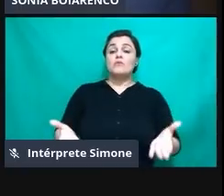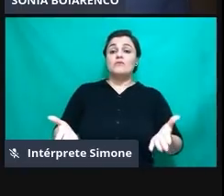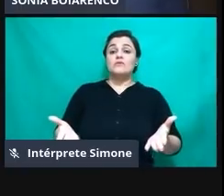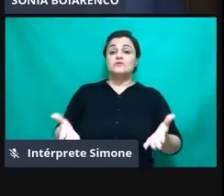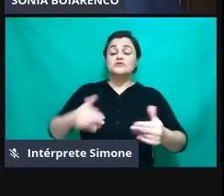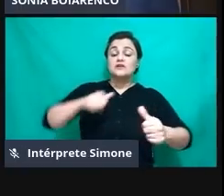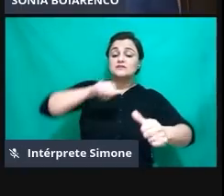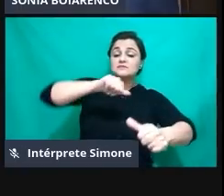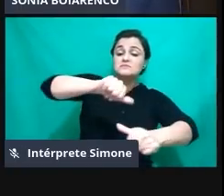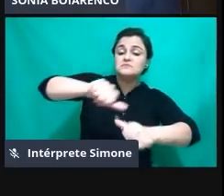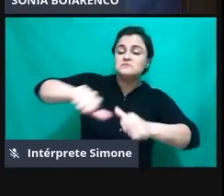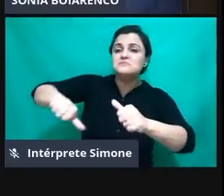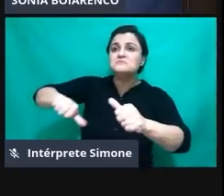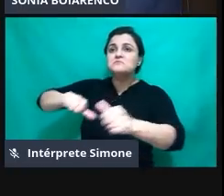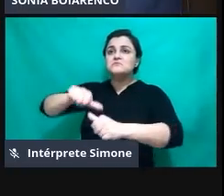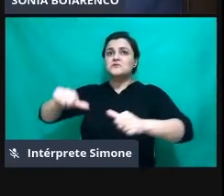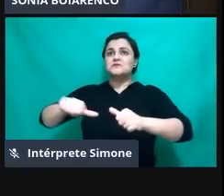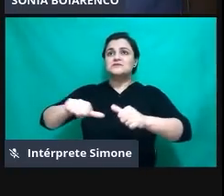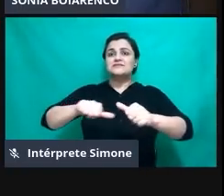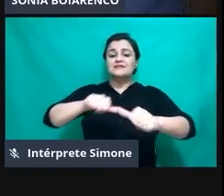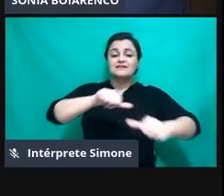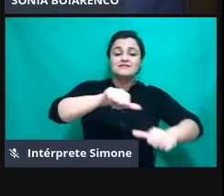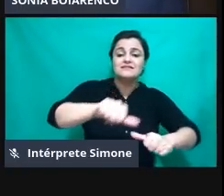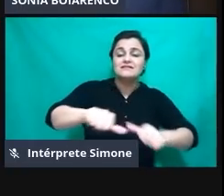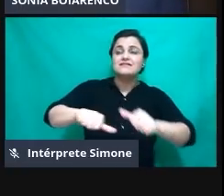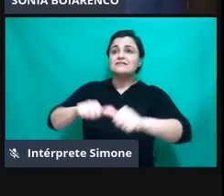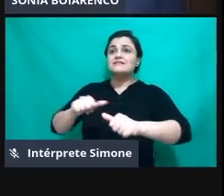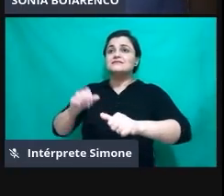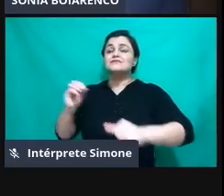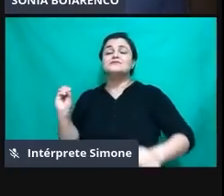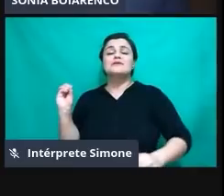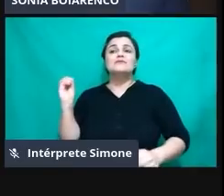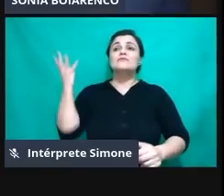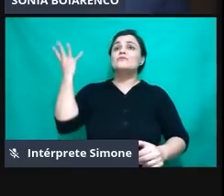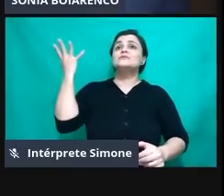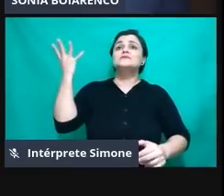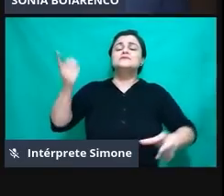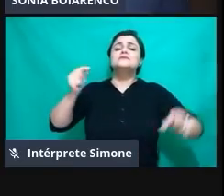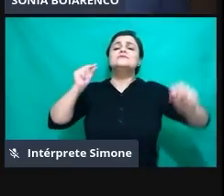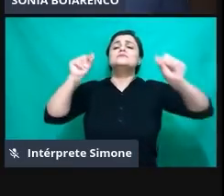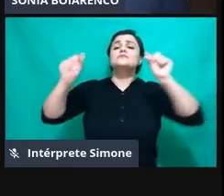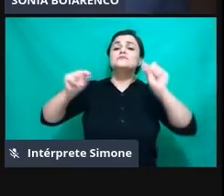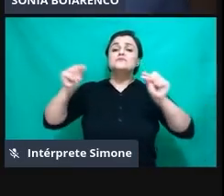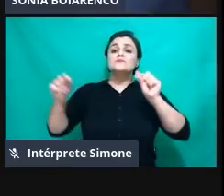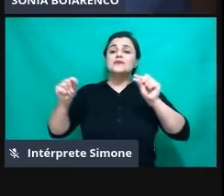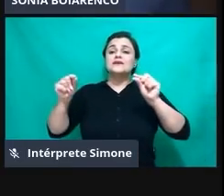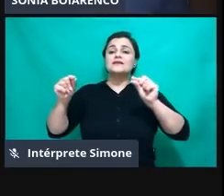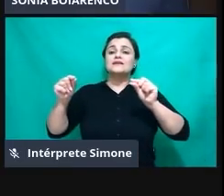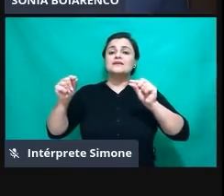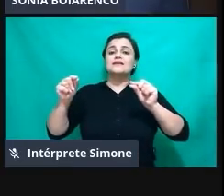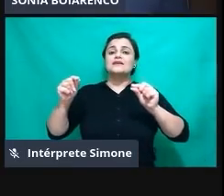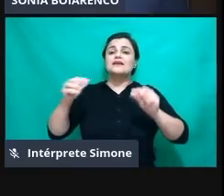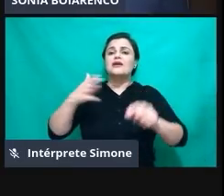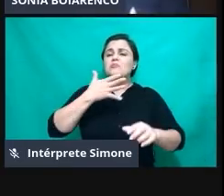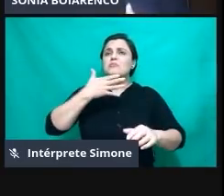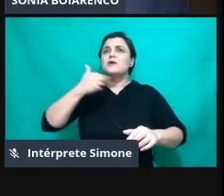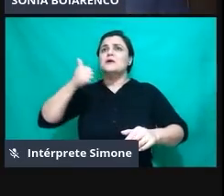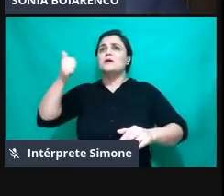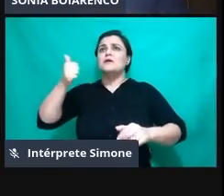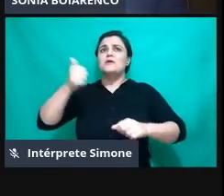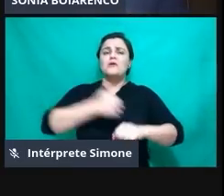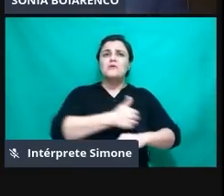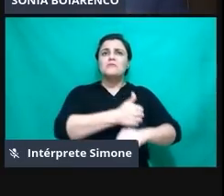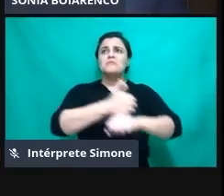as mudanças que o presente, né, vai ter que fazer, né, ou sofreu mudanças, né,